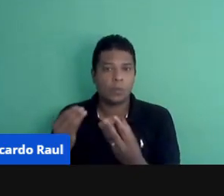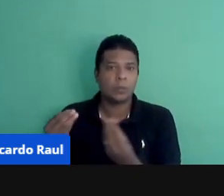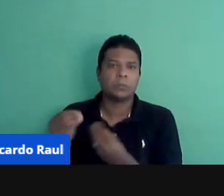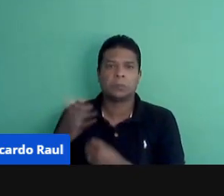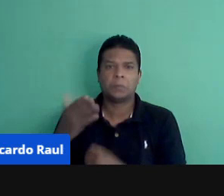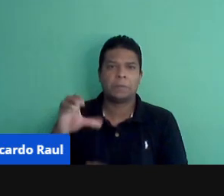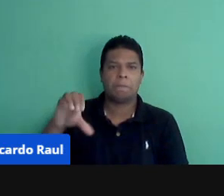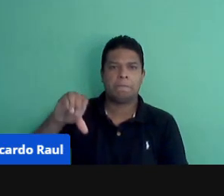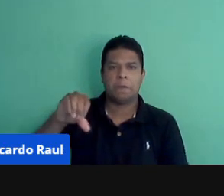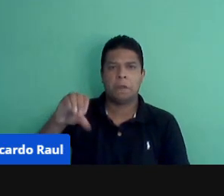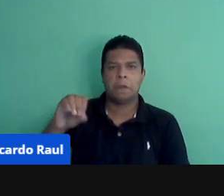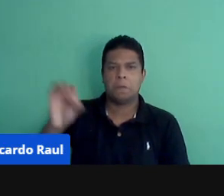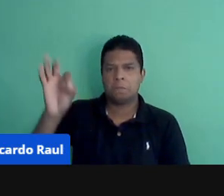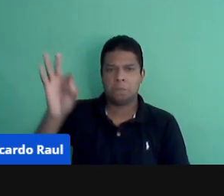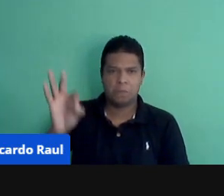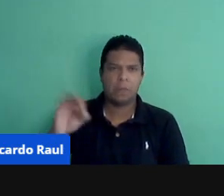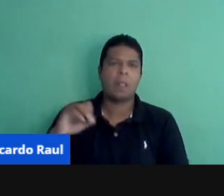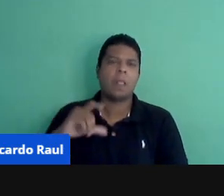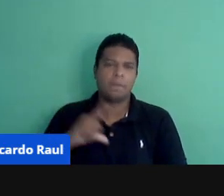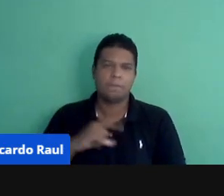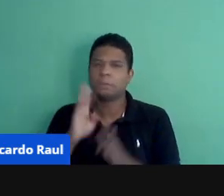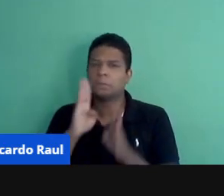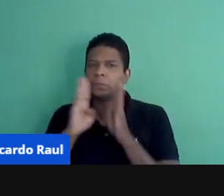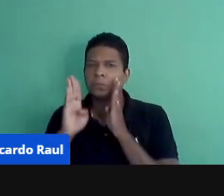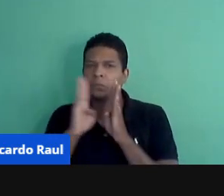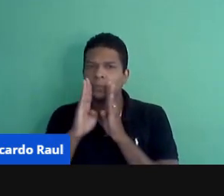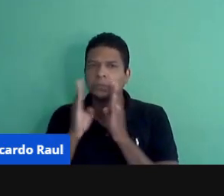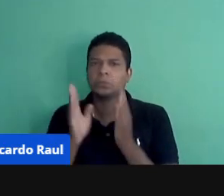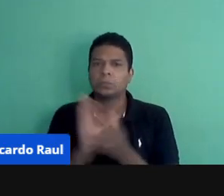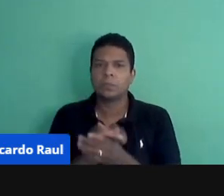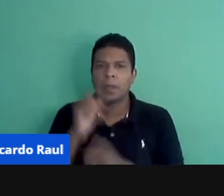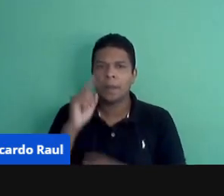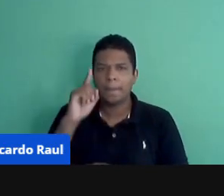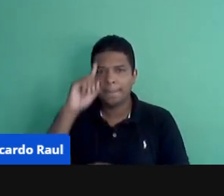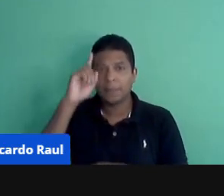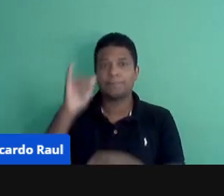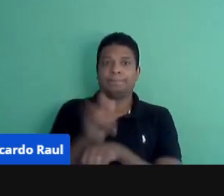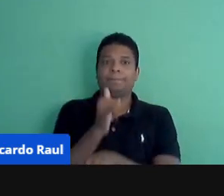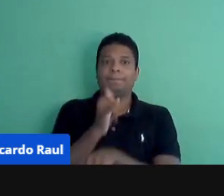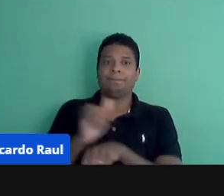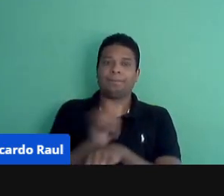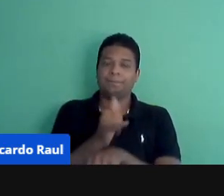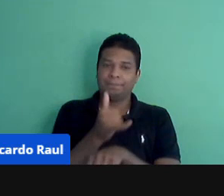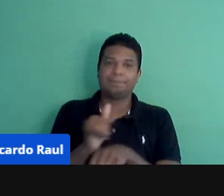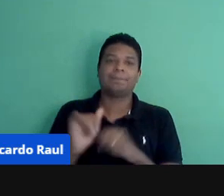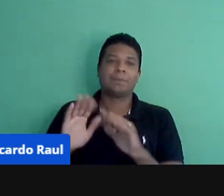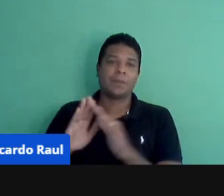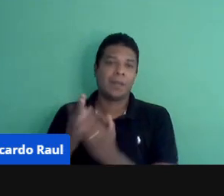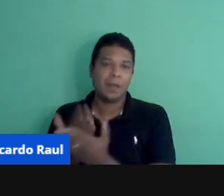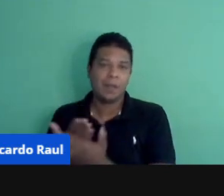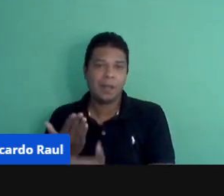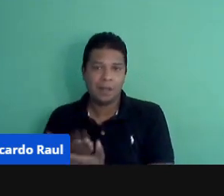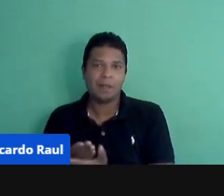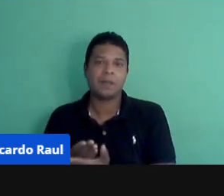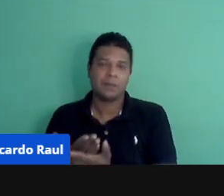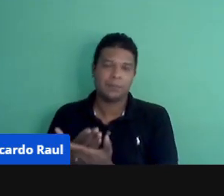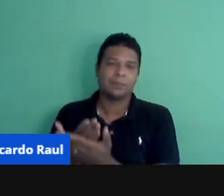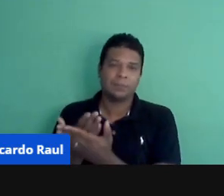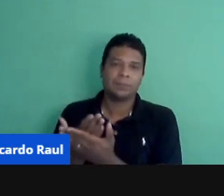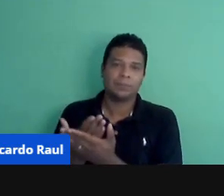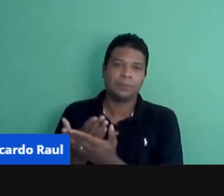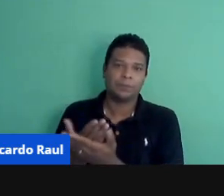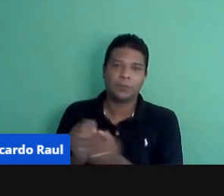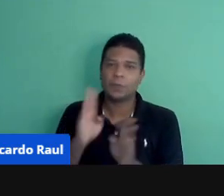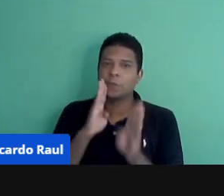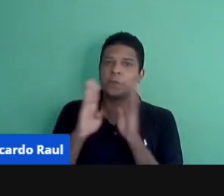90% dos alunos estão no Facebook, então foi uma estratégia da escola, de conseguir alcançar esses alunos através do